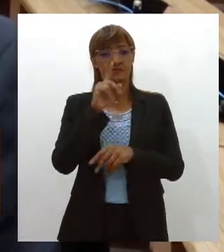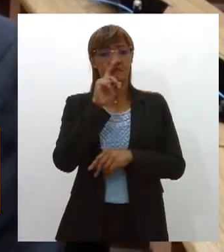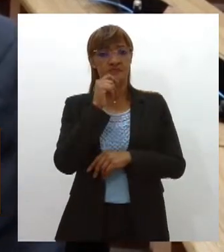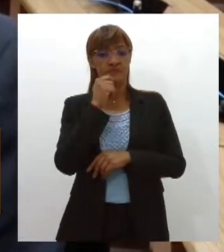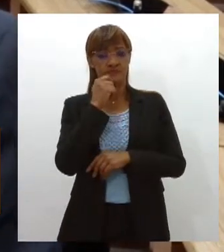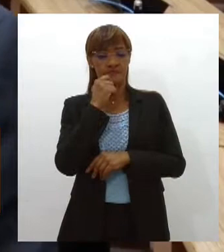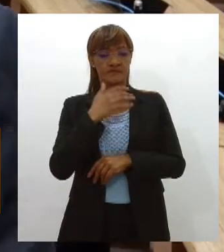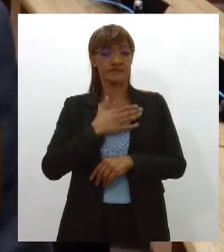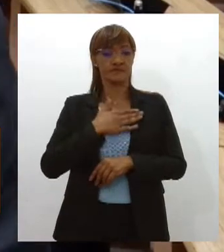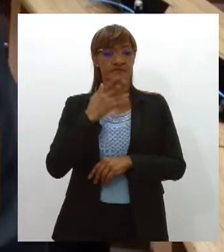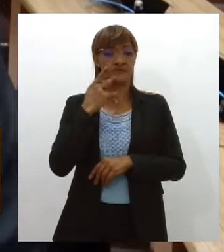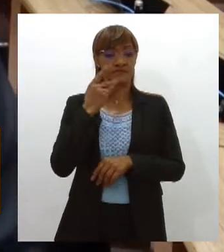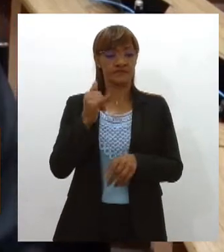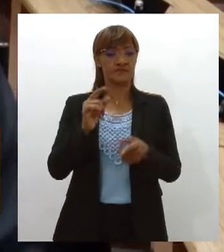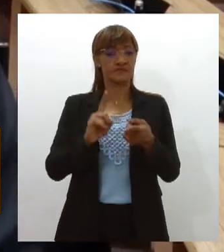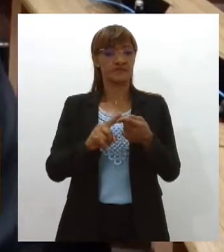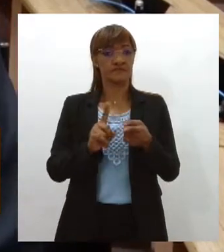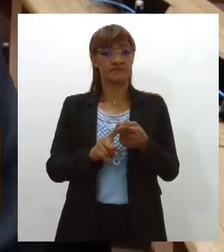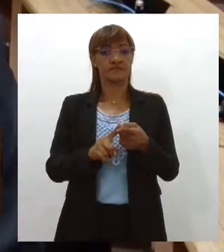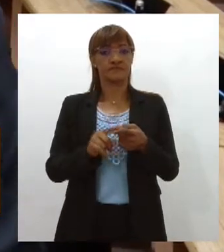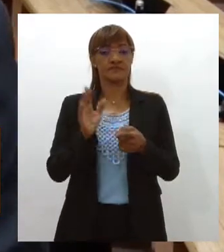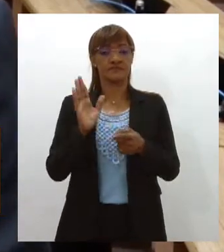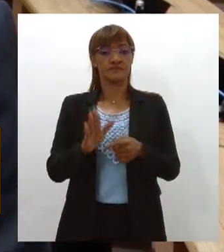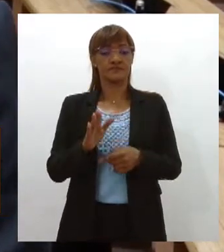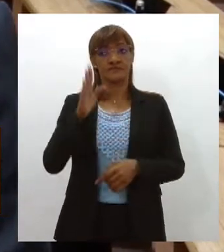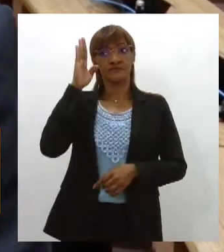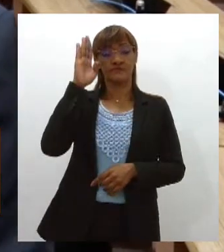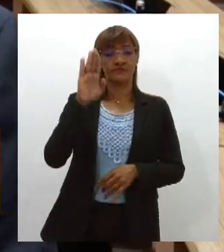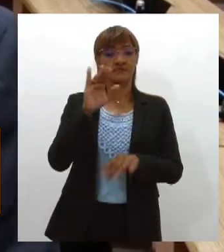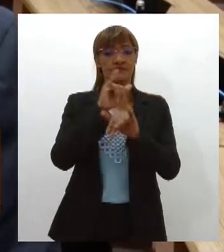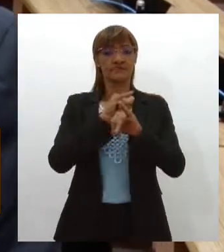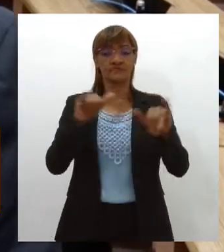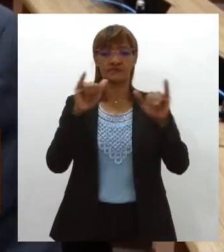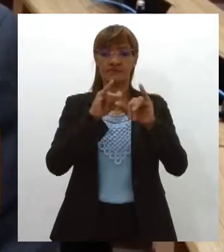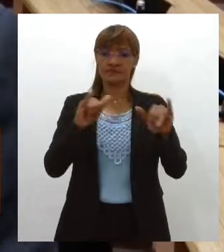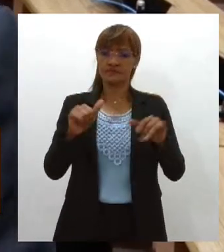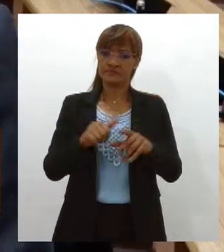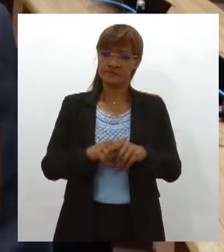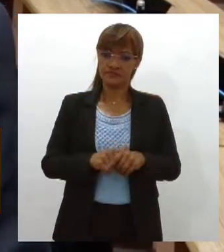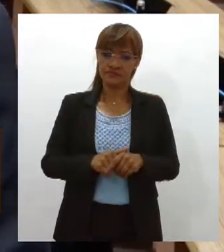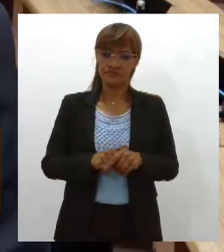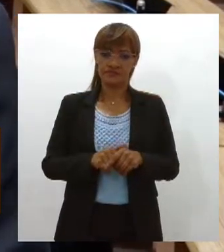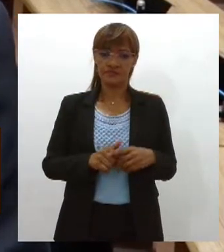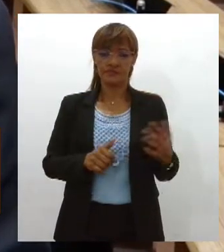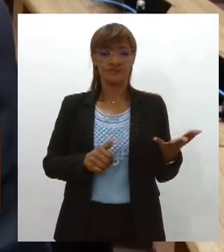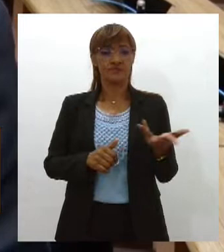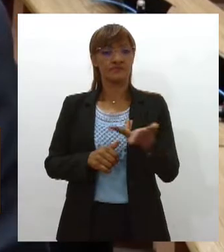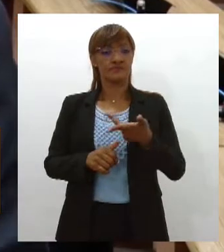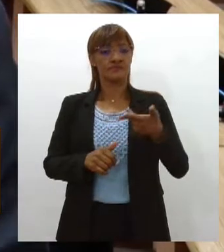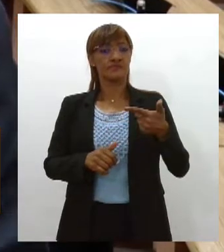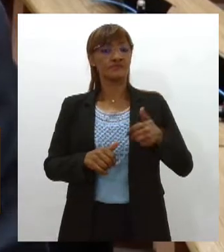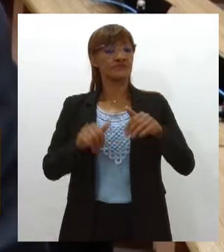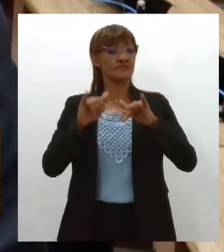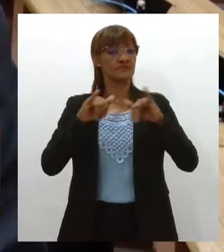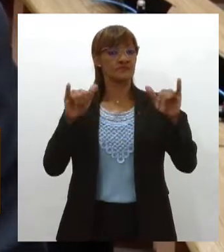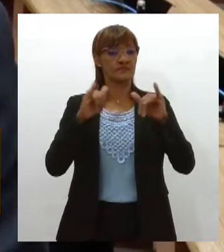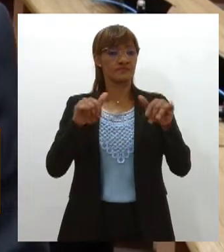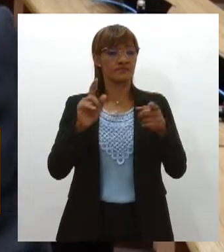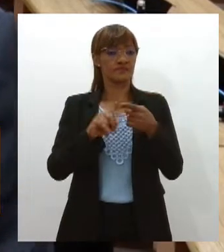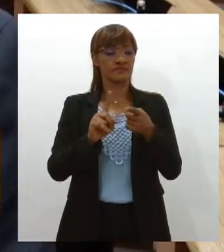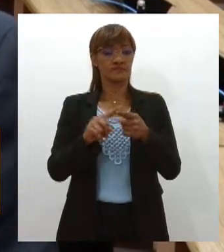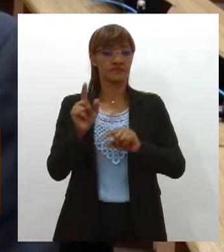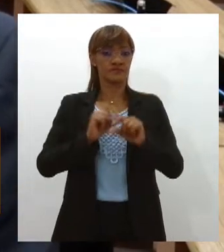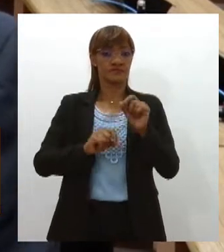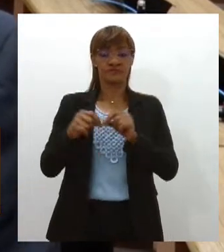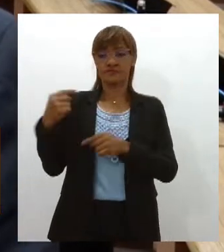Valmir Monteiro, que foi o nosso carro-chefe de nossa campanha. E eu sempre me espelhei do jeito que Valmir fazia campanha, do jeito que Valmir fazia política.